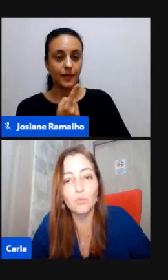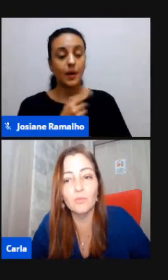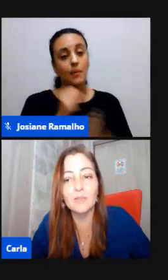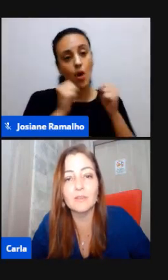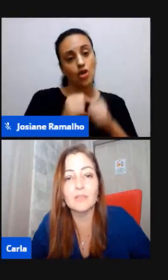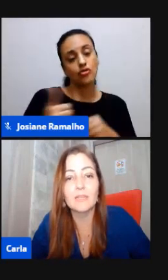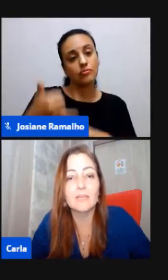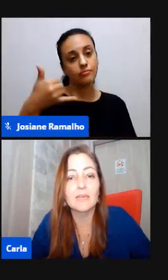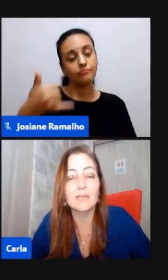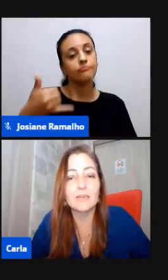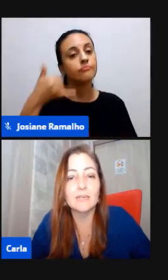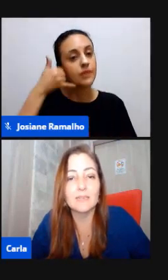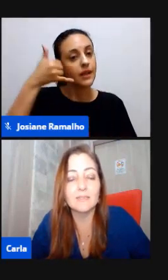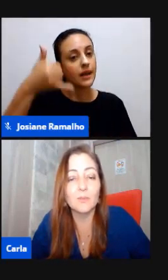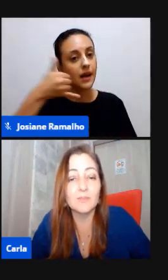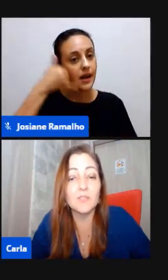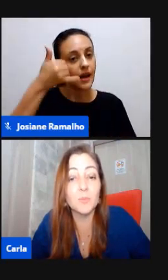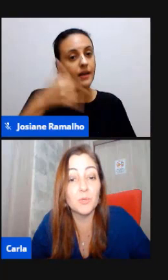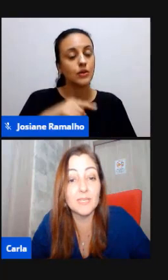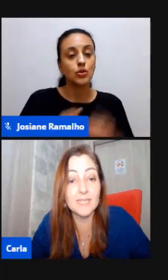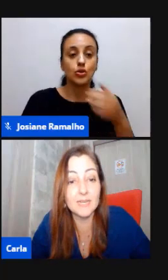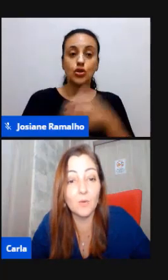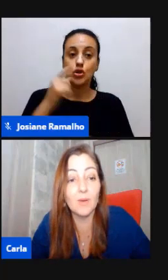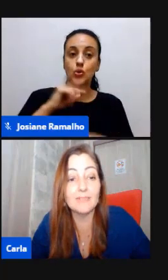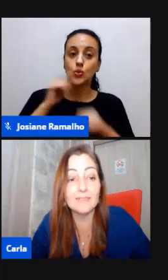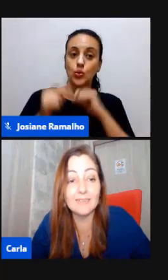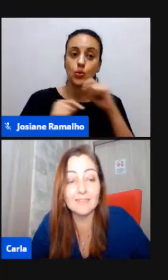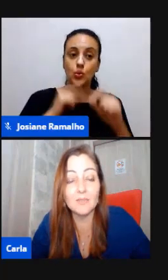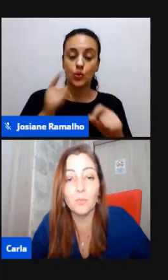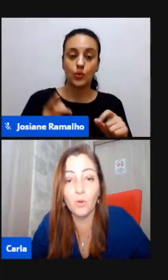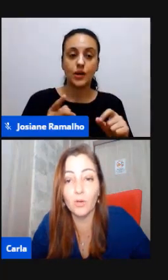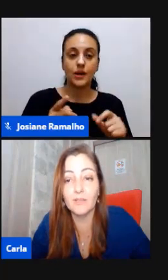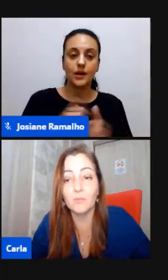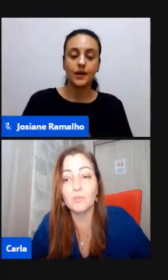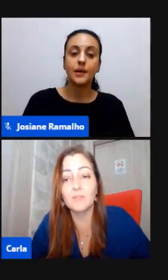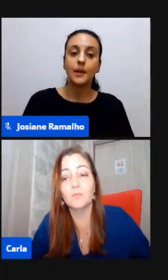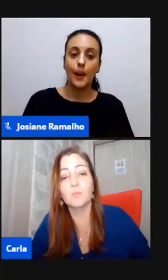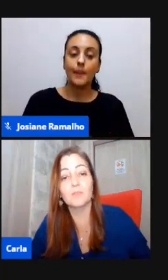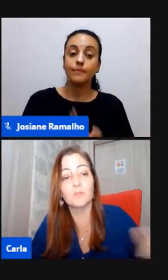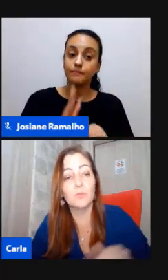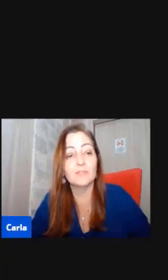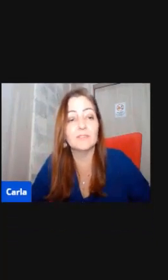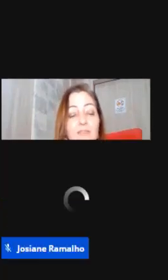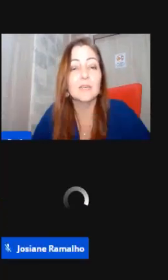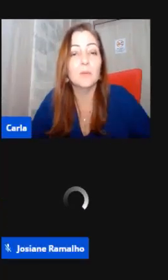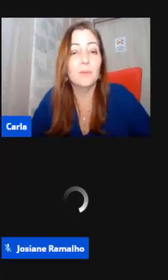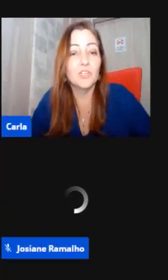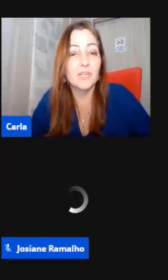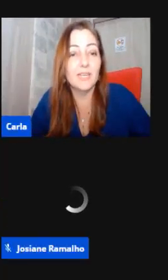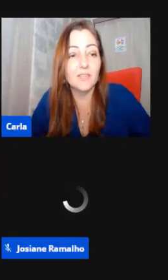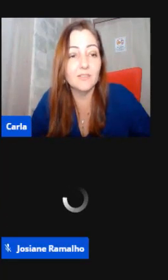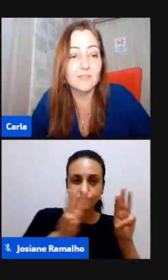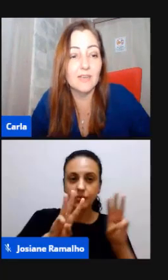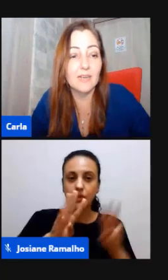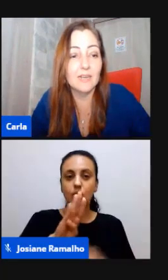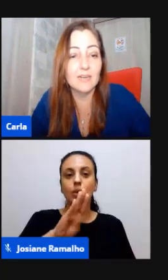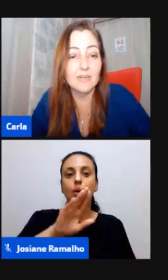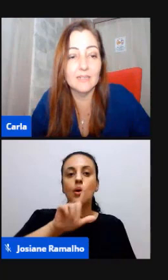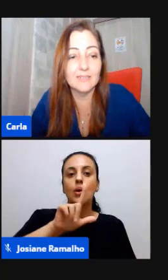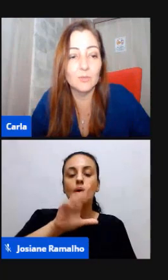qualquer dúvida. Estamos à disposição, acessem o blog, tem muitas informações